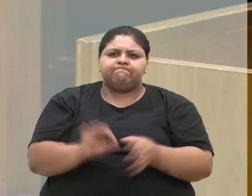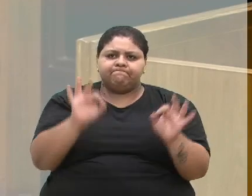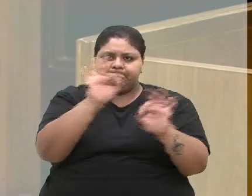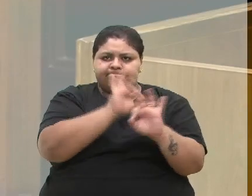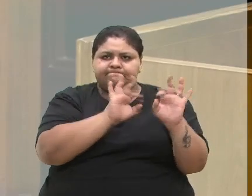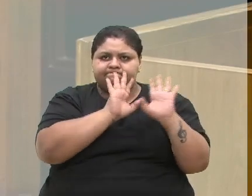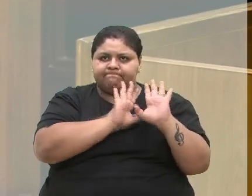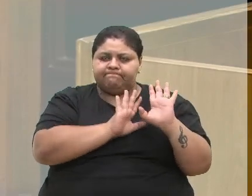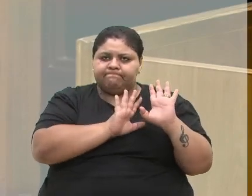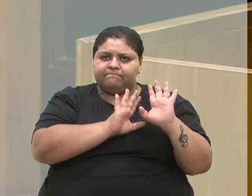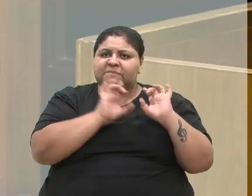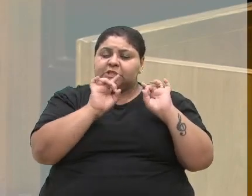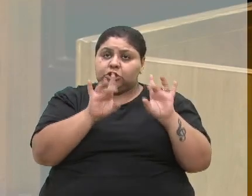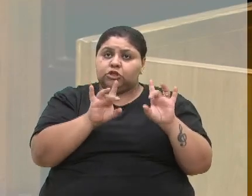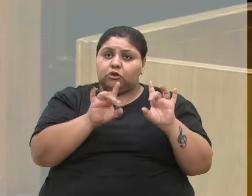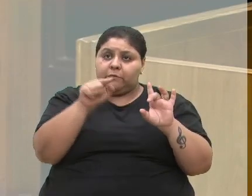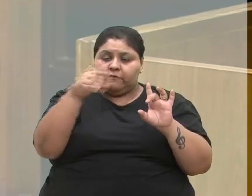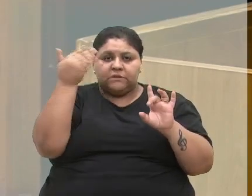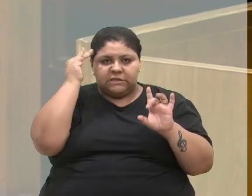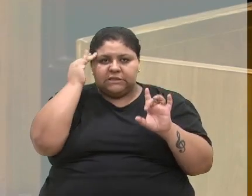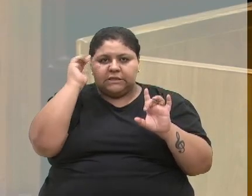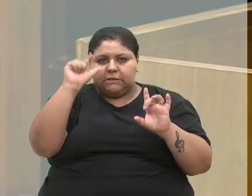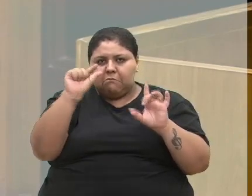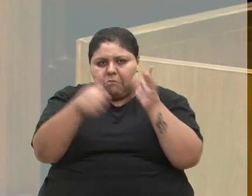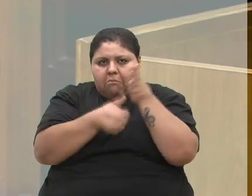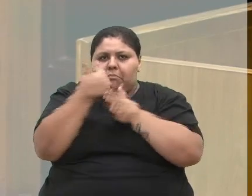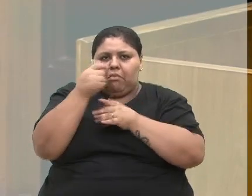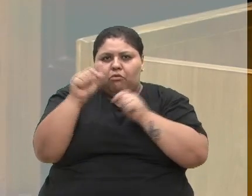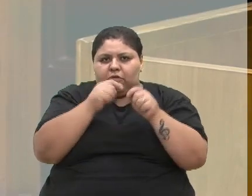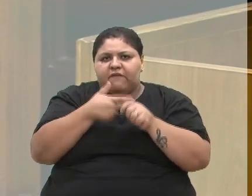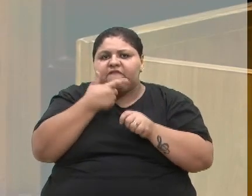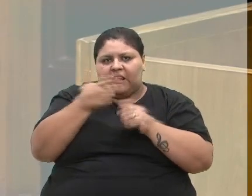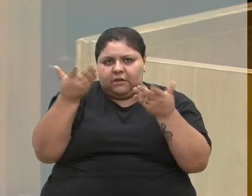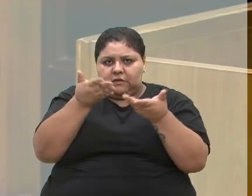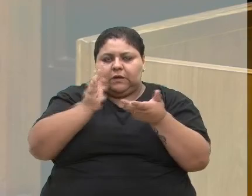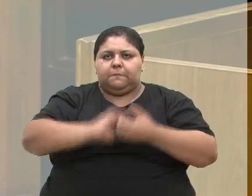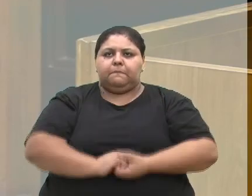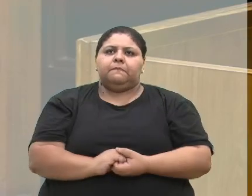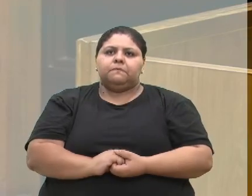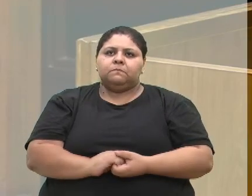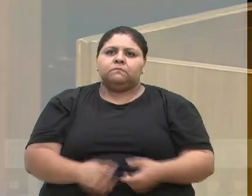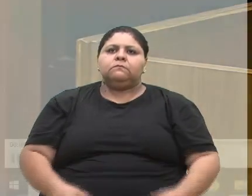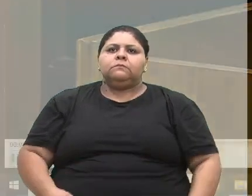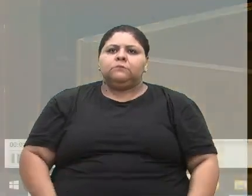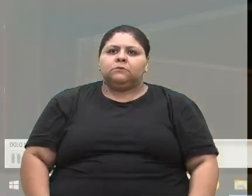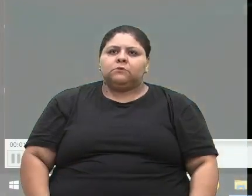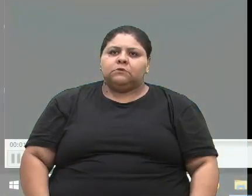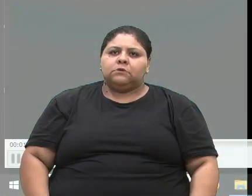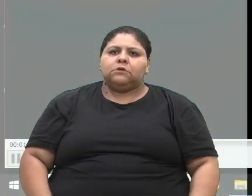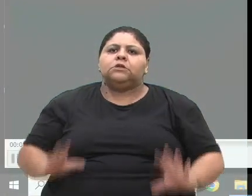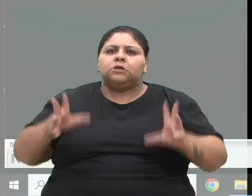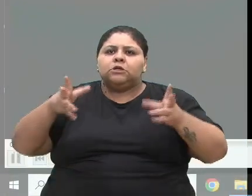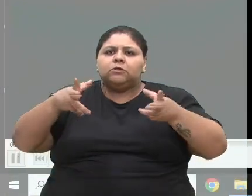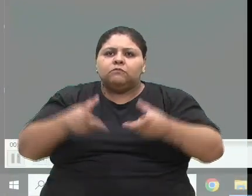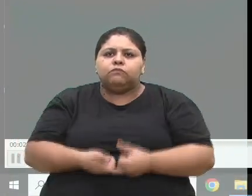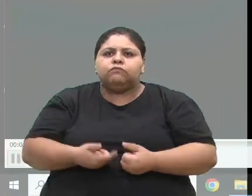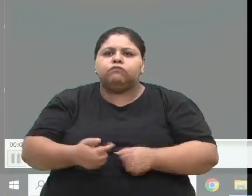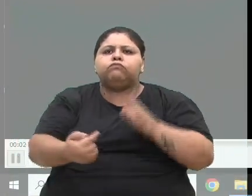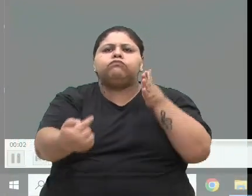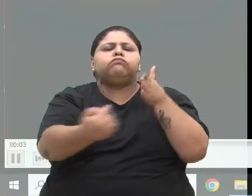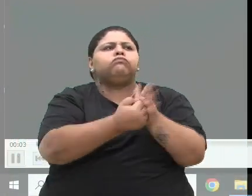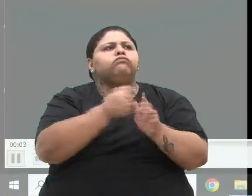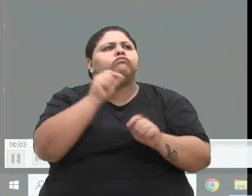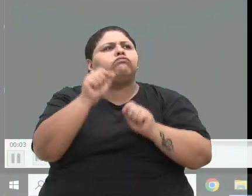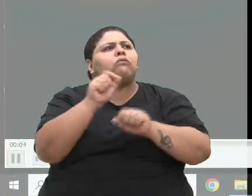aí, só para que vocês entendam um pouquinho melhor do que a gente está falando. Quantas vezes a gente se pergunta: o que